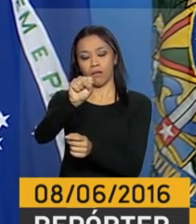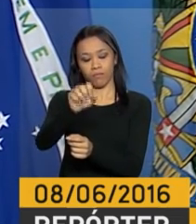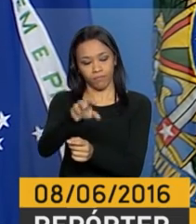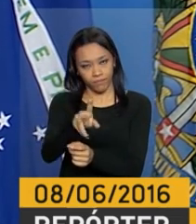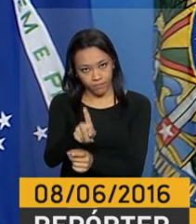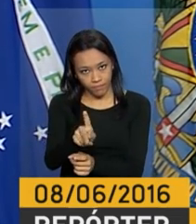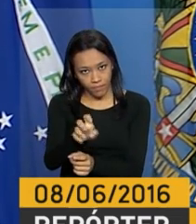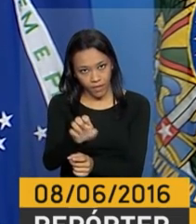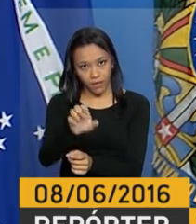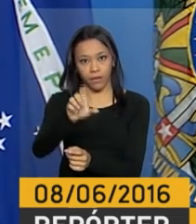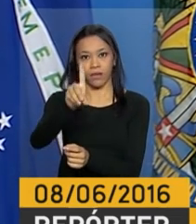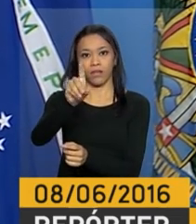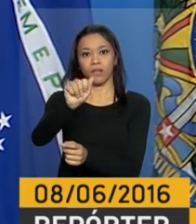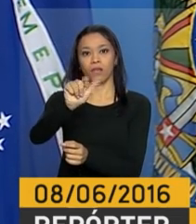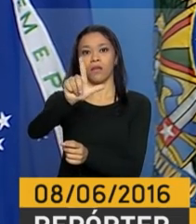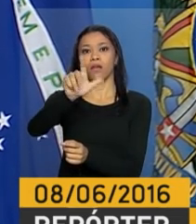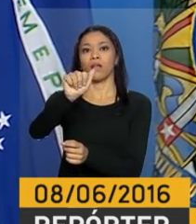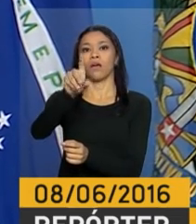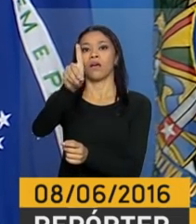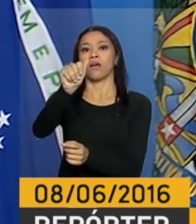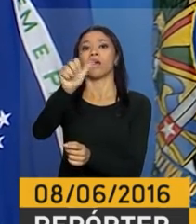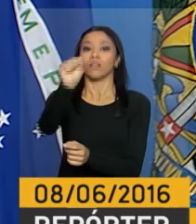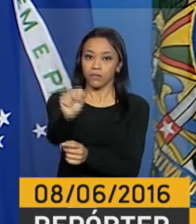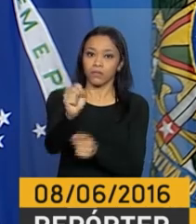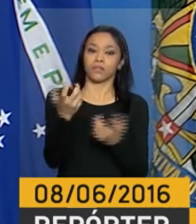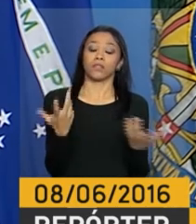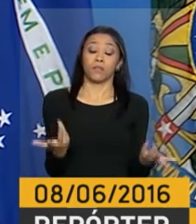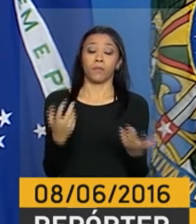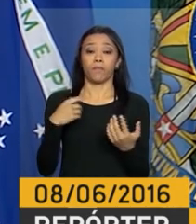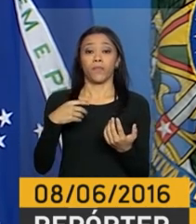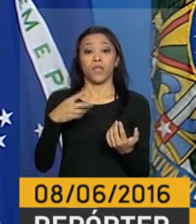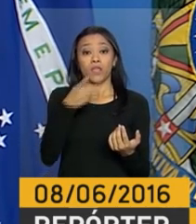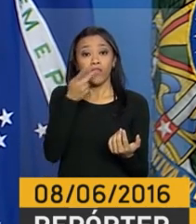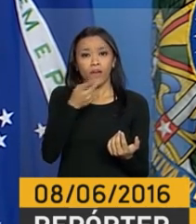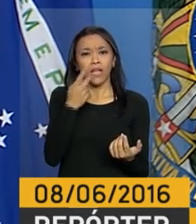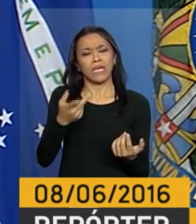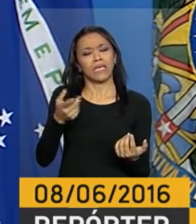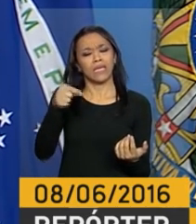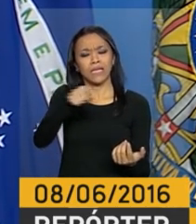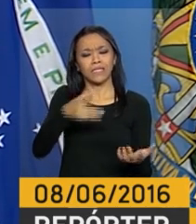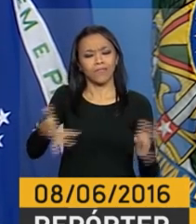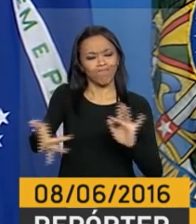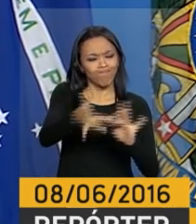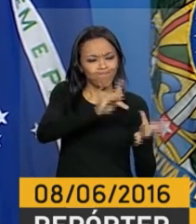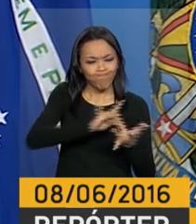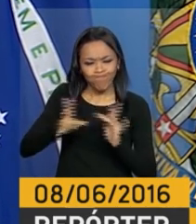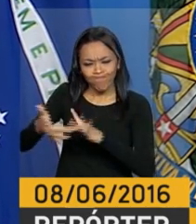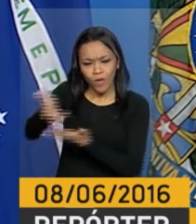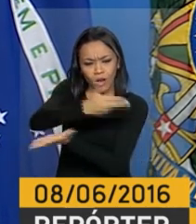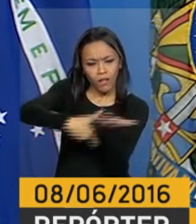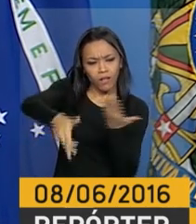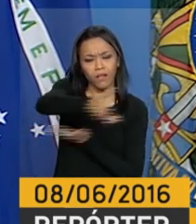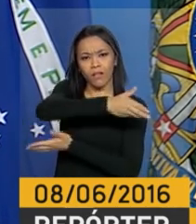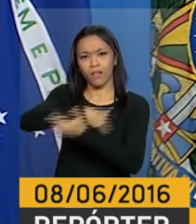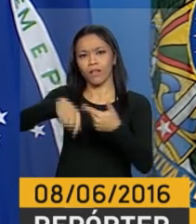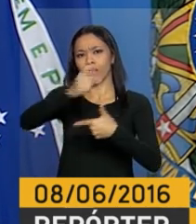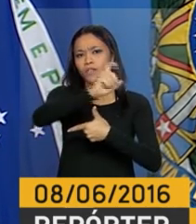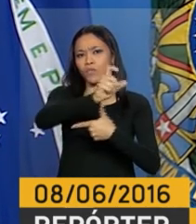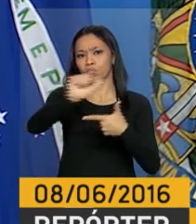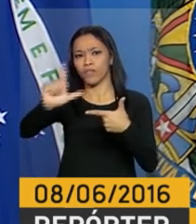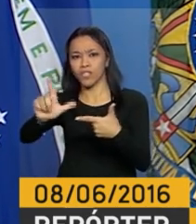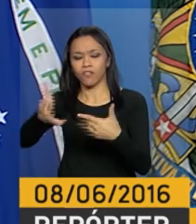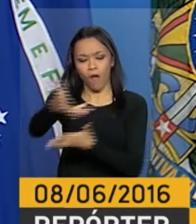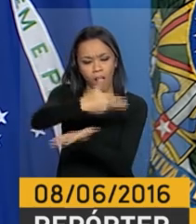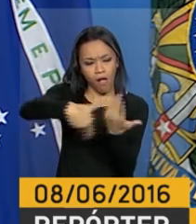ah exemplificando para dizer que esta harmonia que nós conseguimos institucional pauta